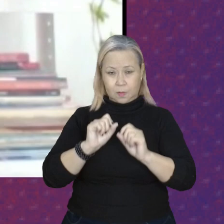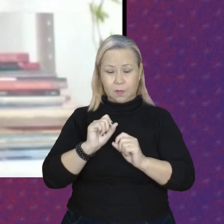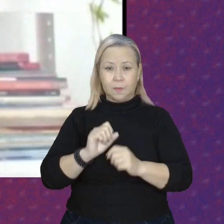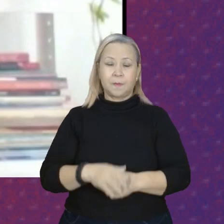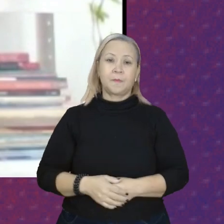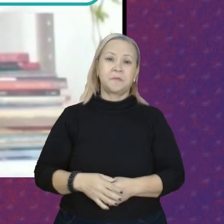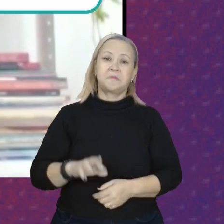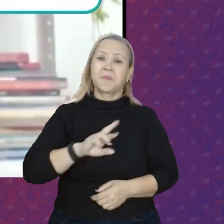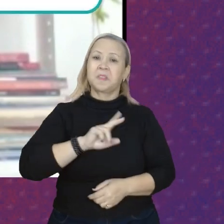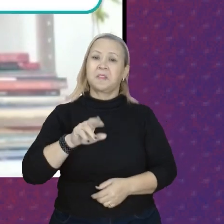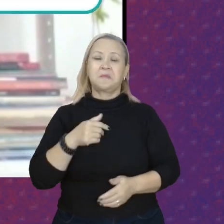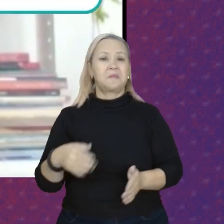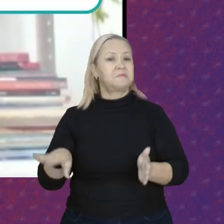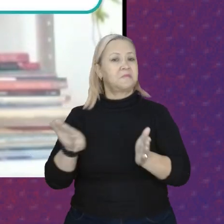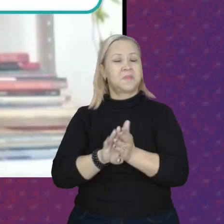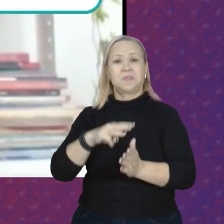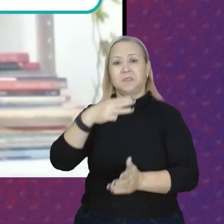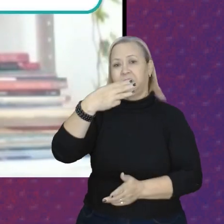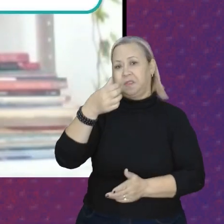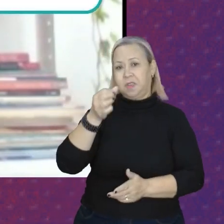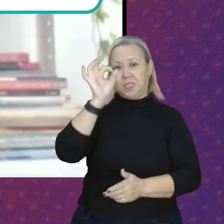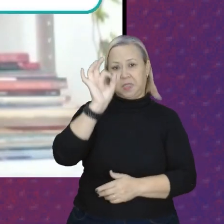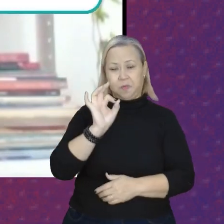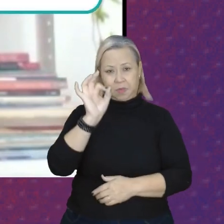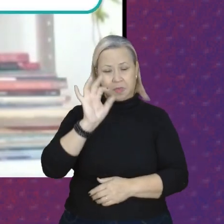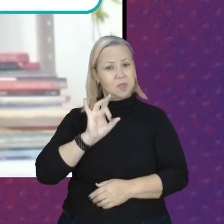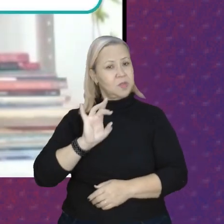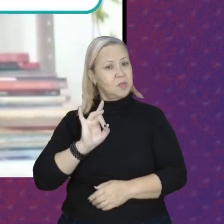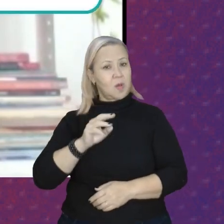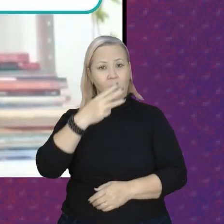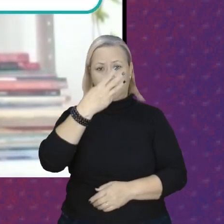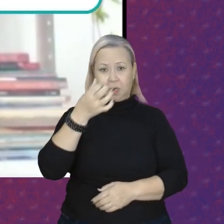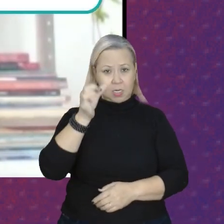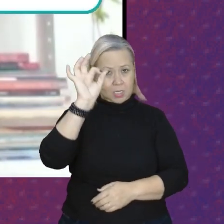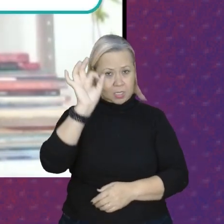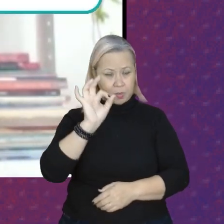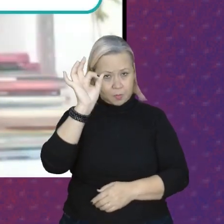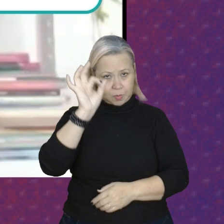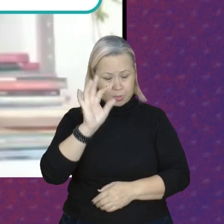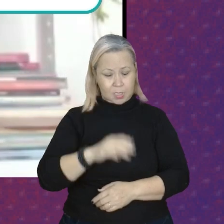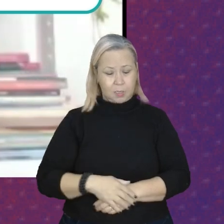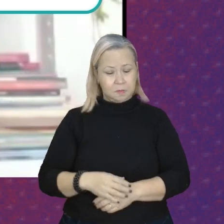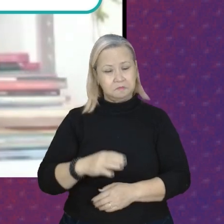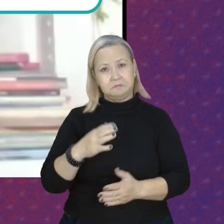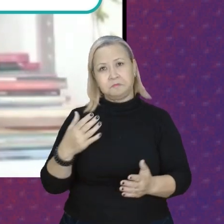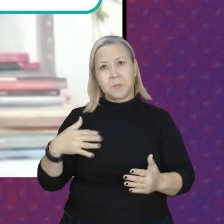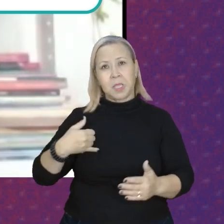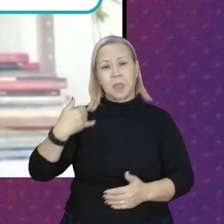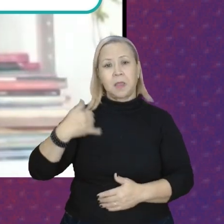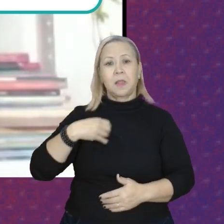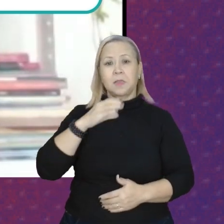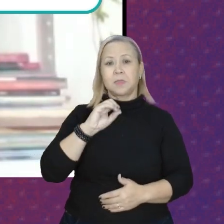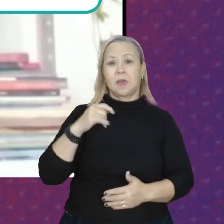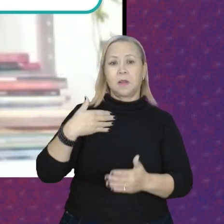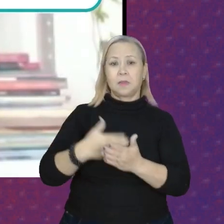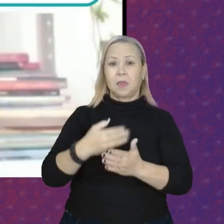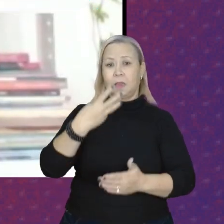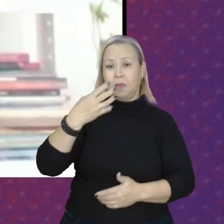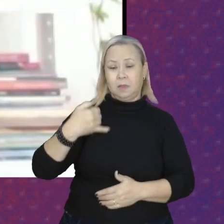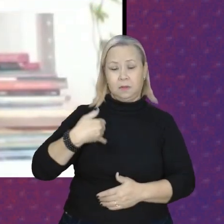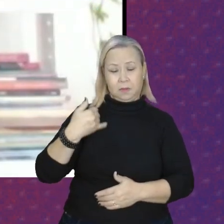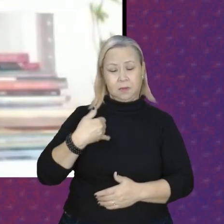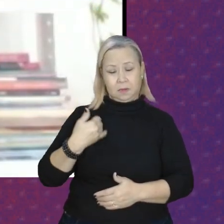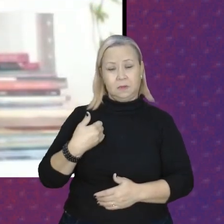a 36%. Então, apenas 36% das crianças de 0 a 3 anos têm acesso às